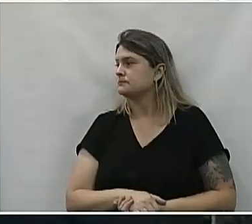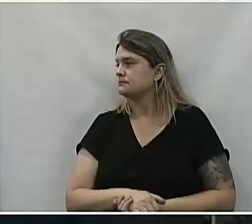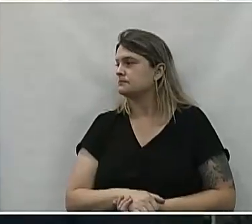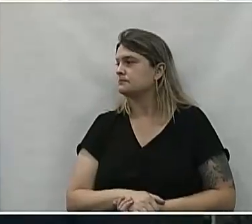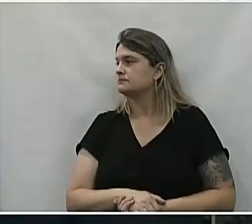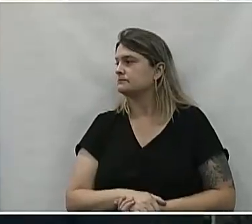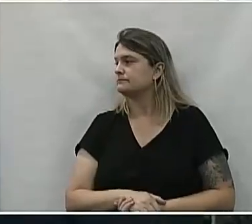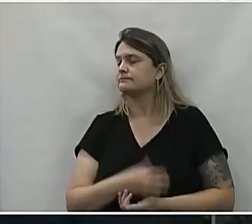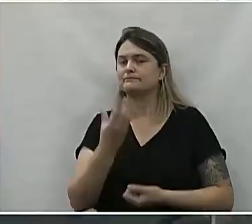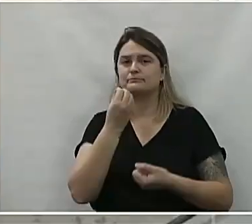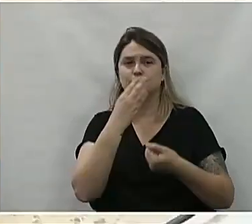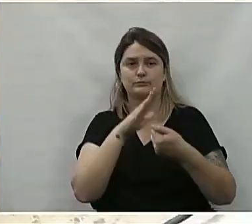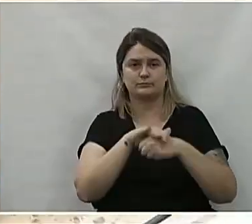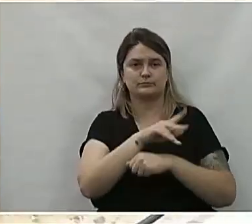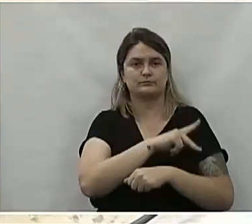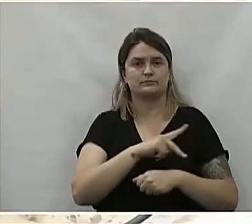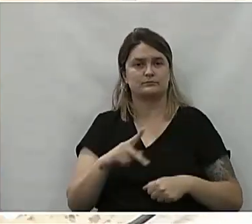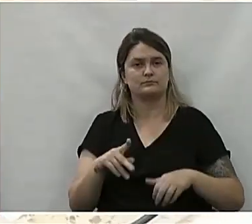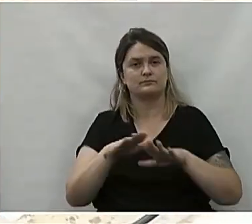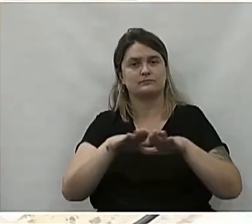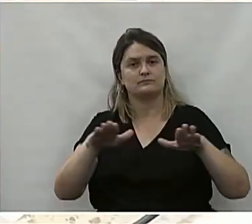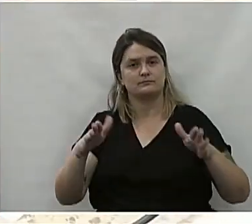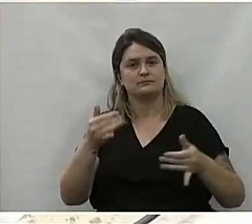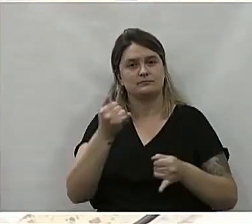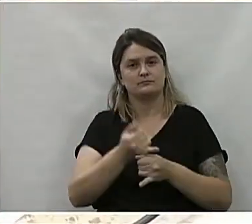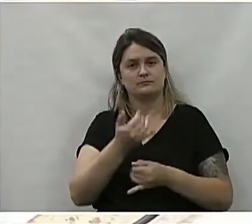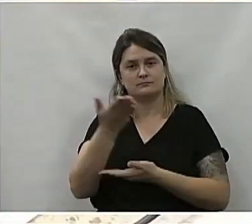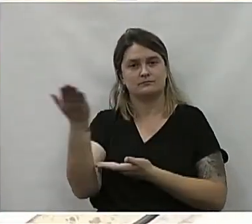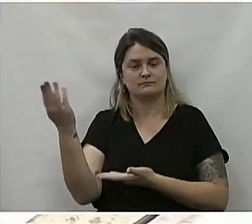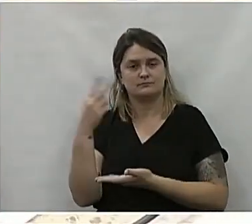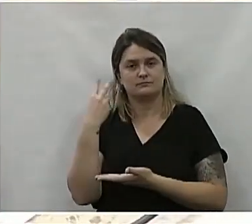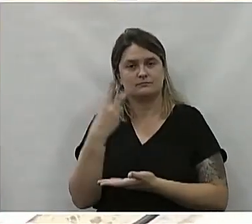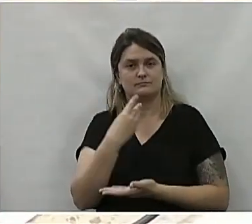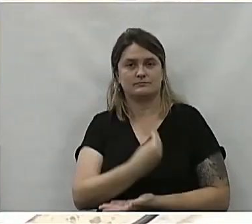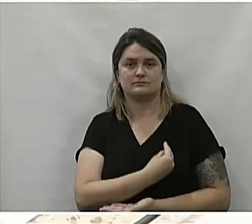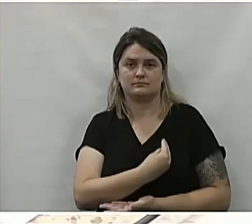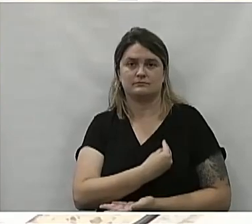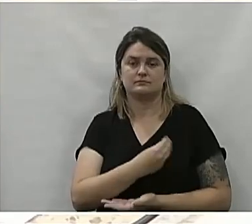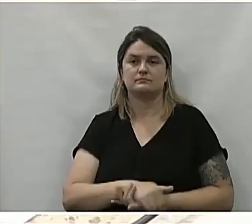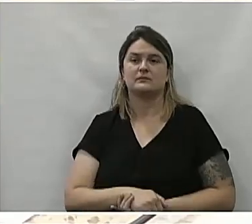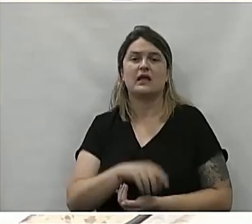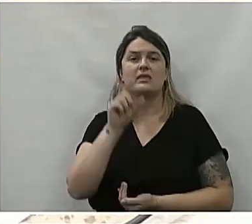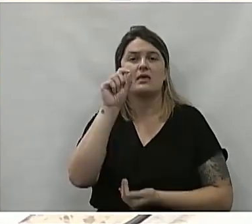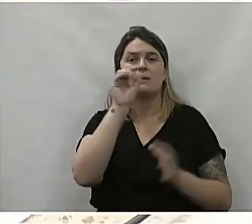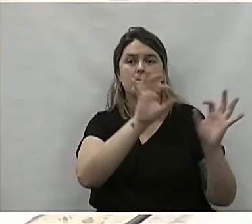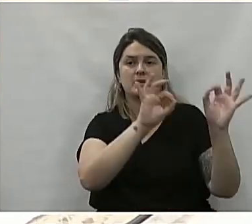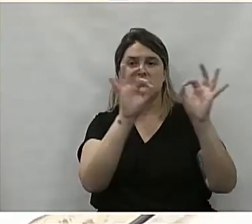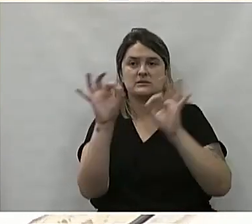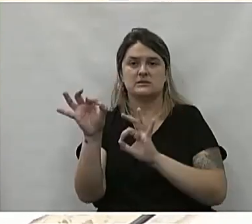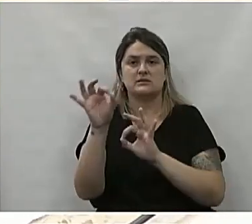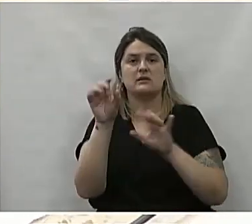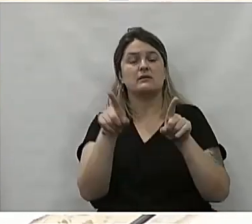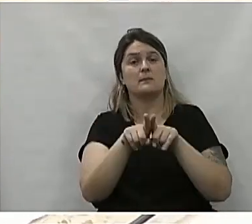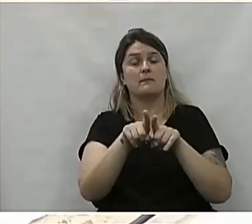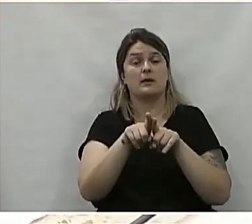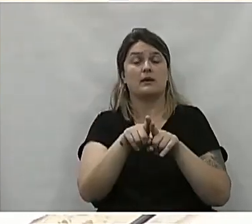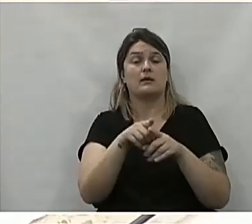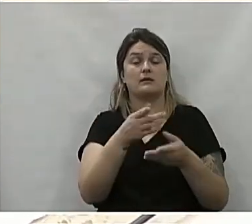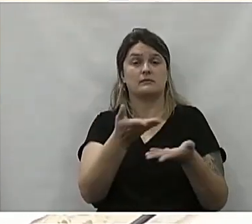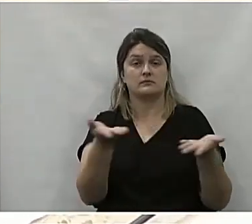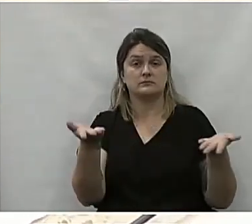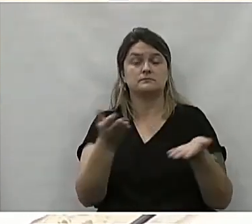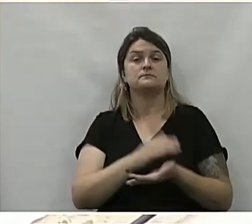Boa noite Senhor presidente Mesa diretora Novos colegas Colegas E quem está presente aqui Quem está nos assistindo